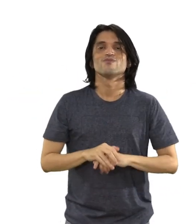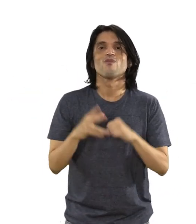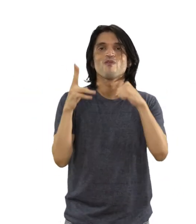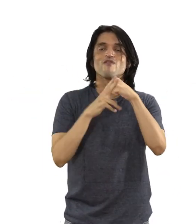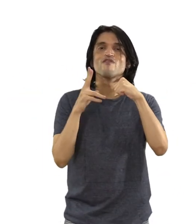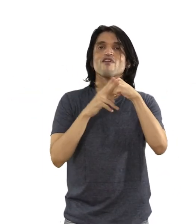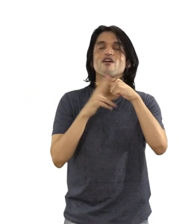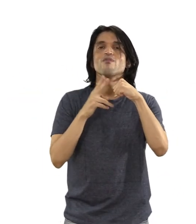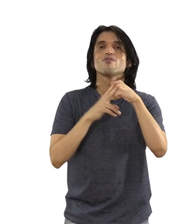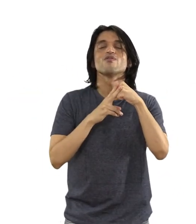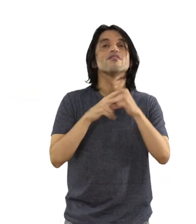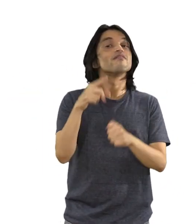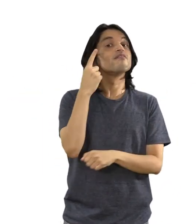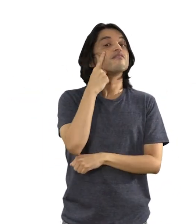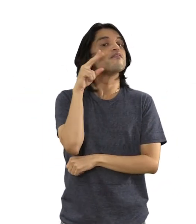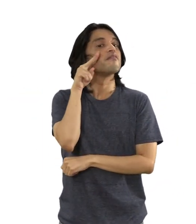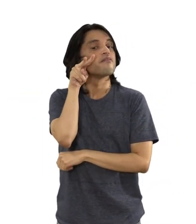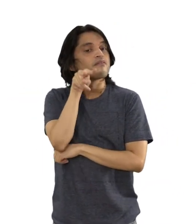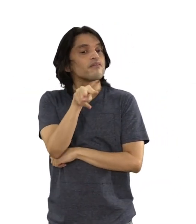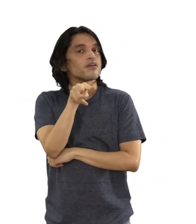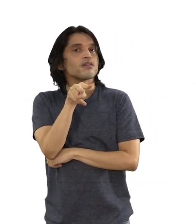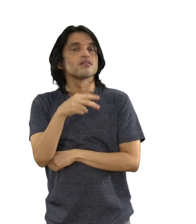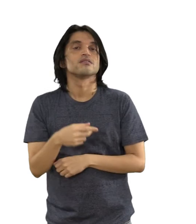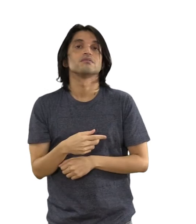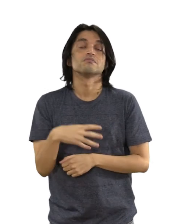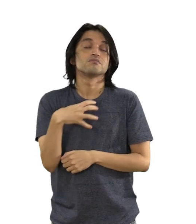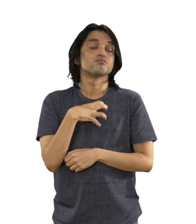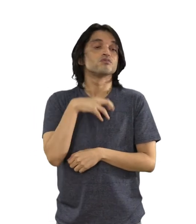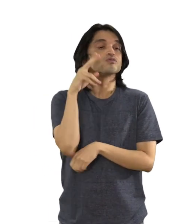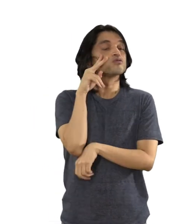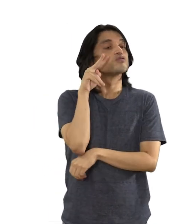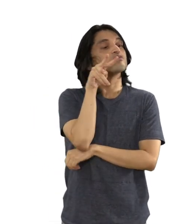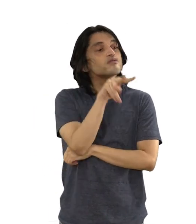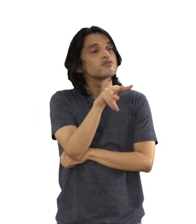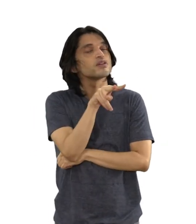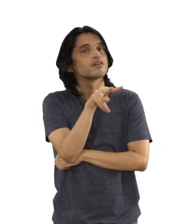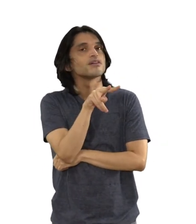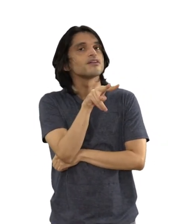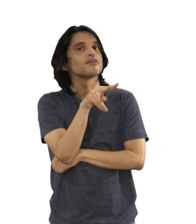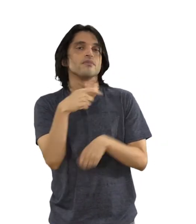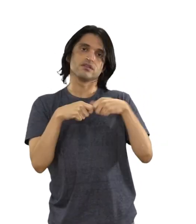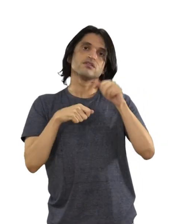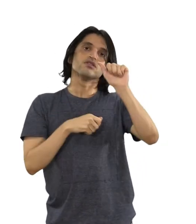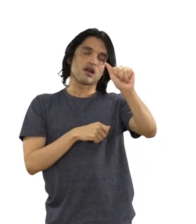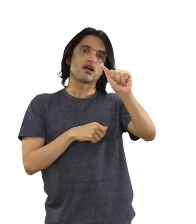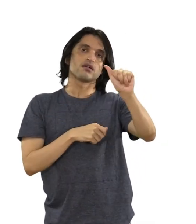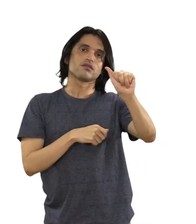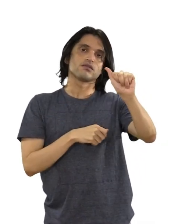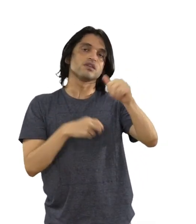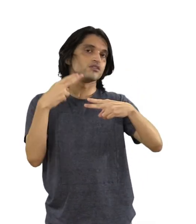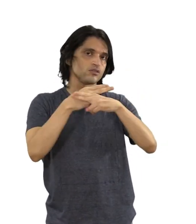Veja o verbo assistir. Com o sentido de ver, exige preposição a, transitivo